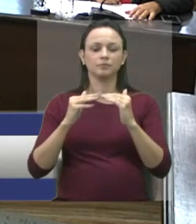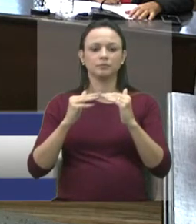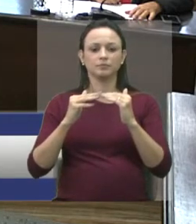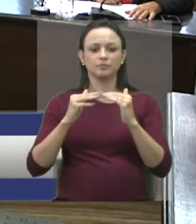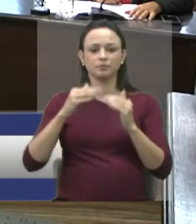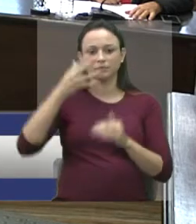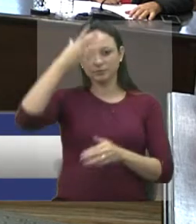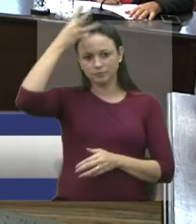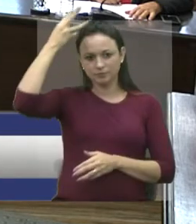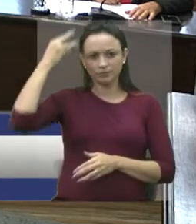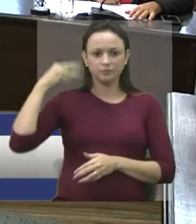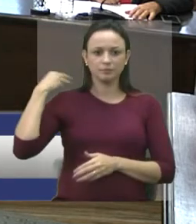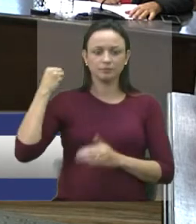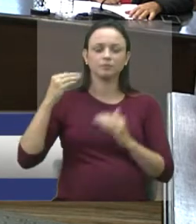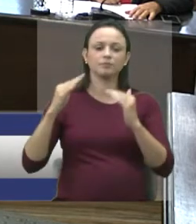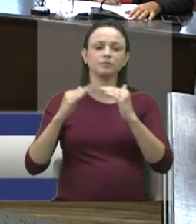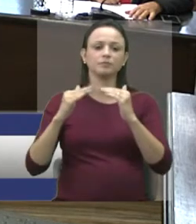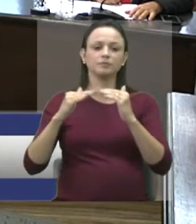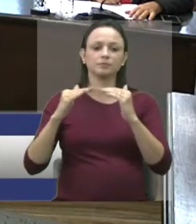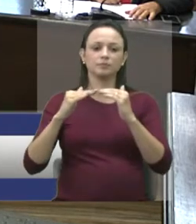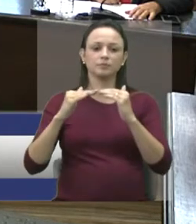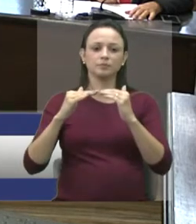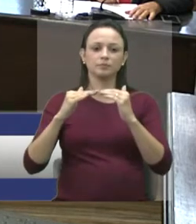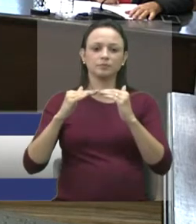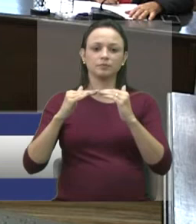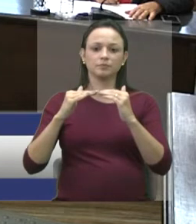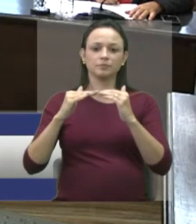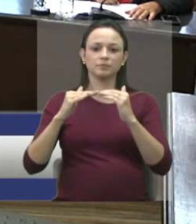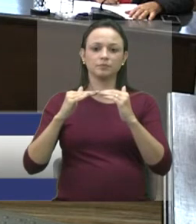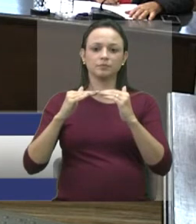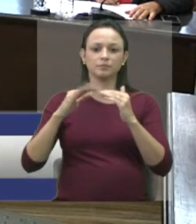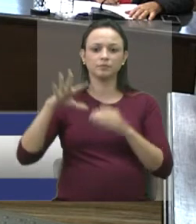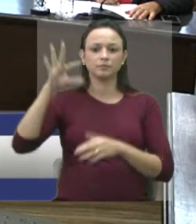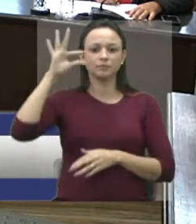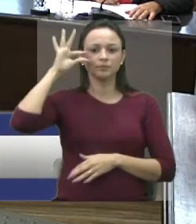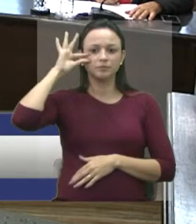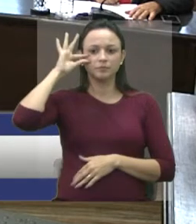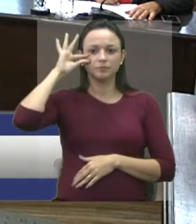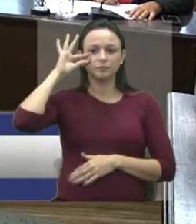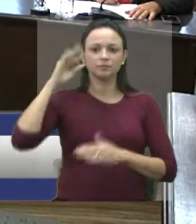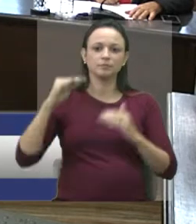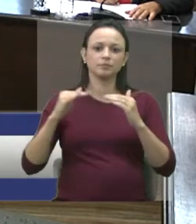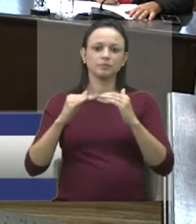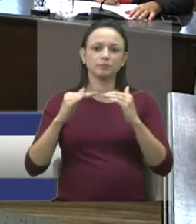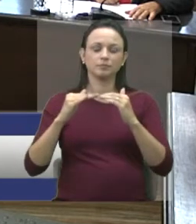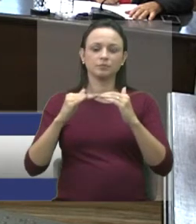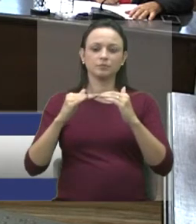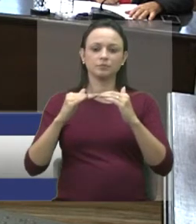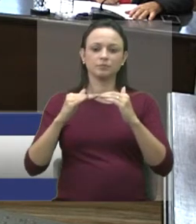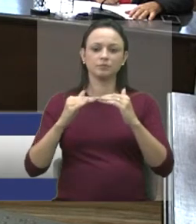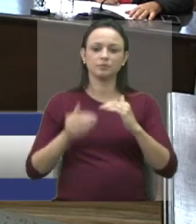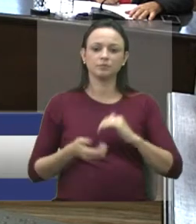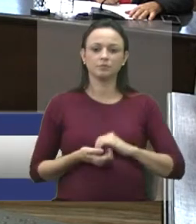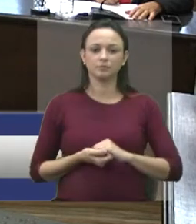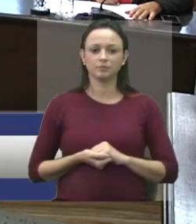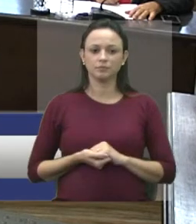Vivian Soares. Favorável. Wagner Brasil de Barros. Favorável.